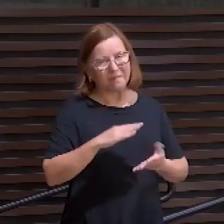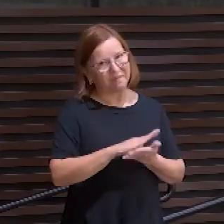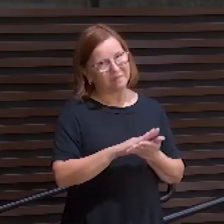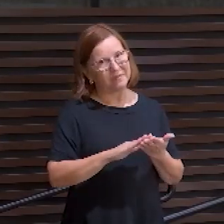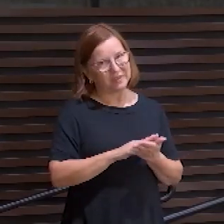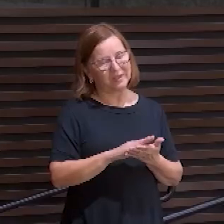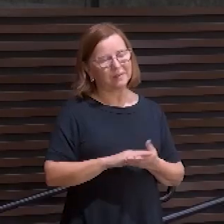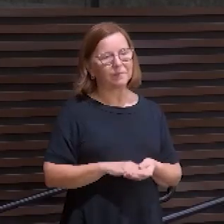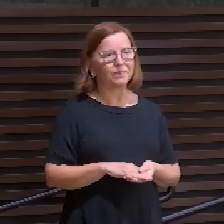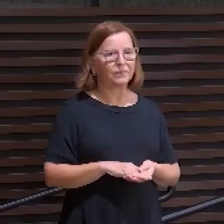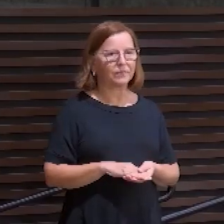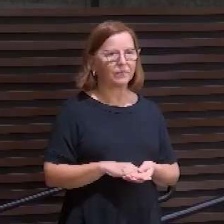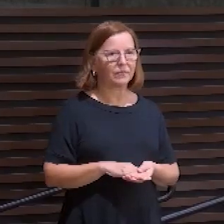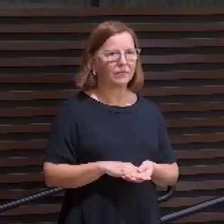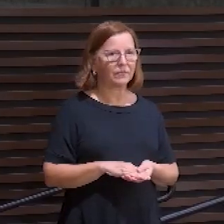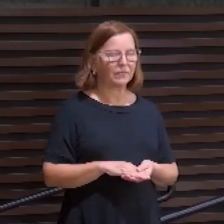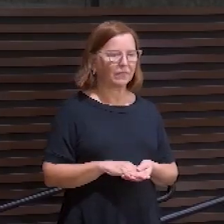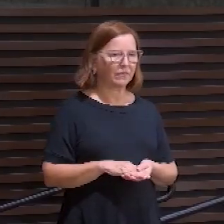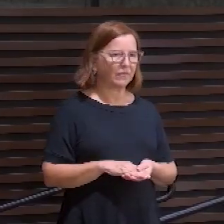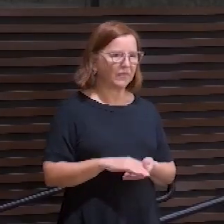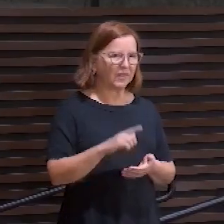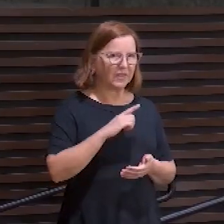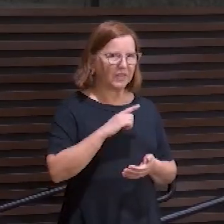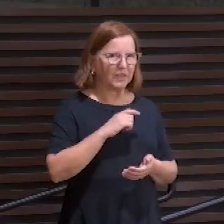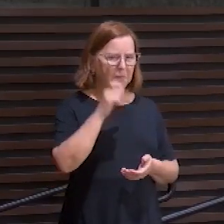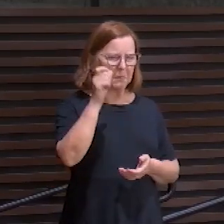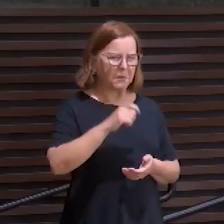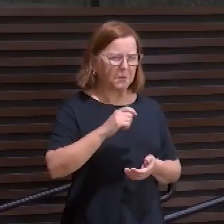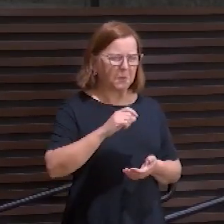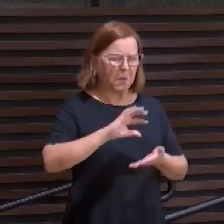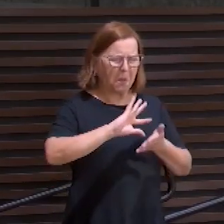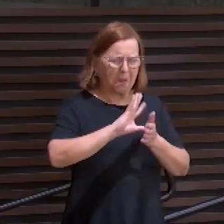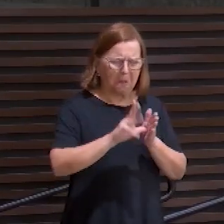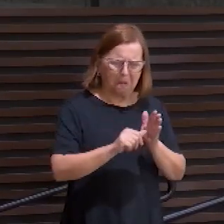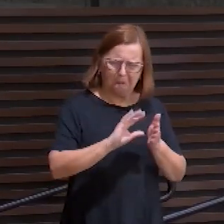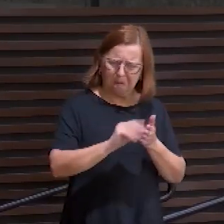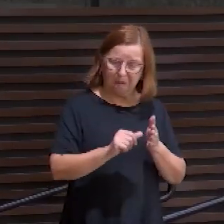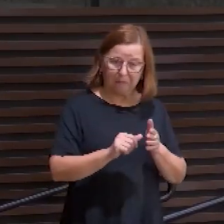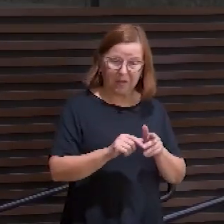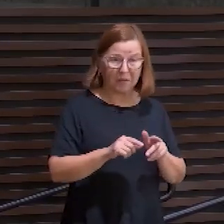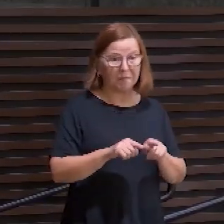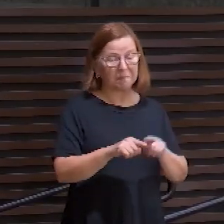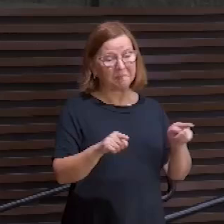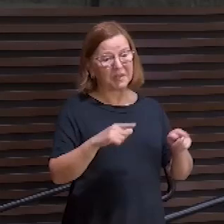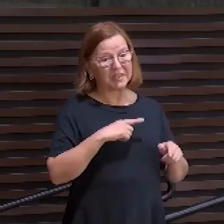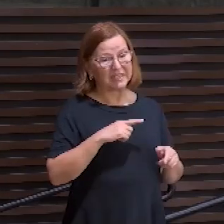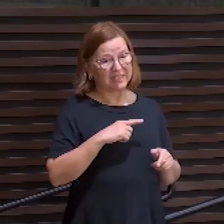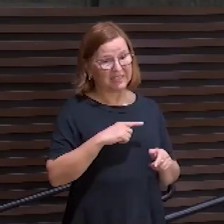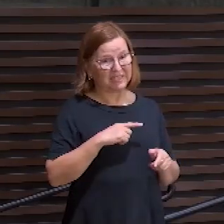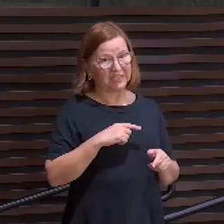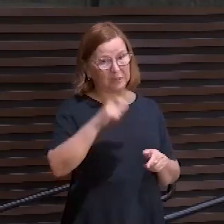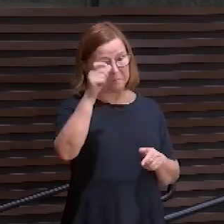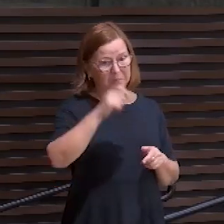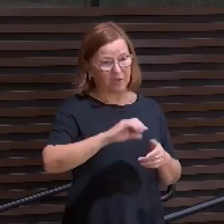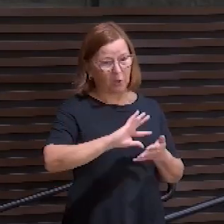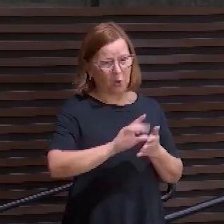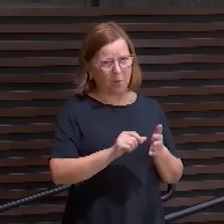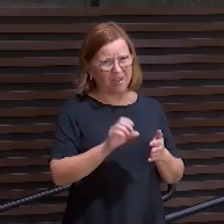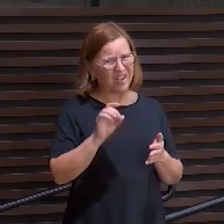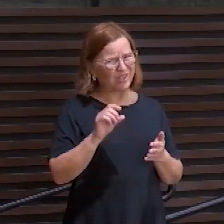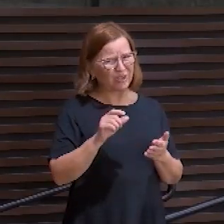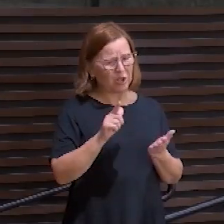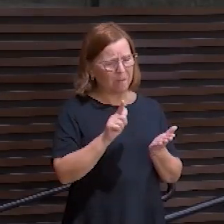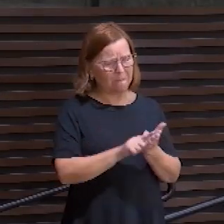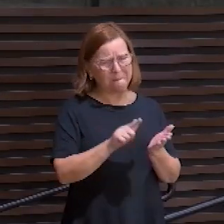Tem gente que rouba milhões e tem gente que rouba uma folha de papel e